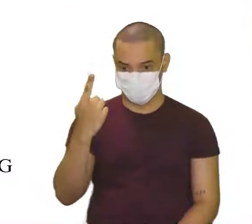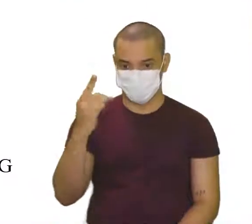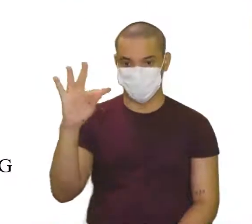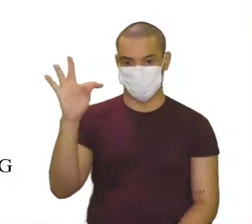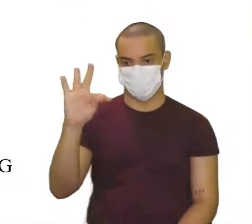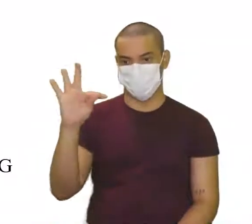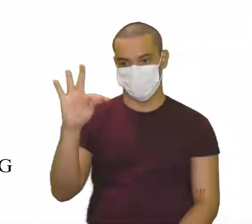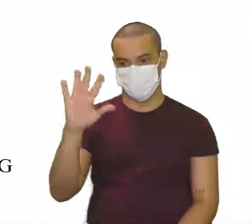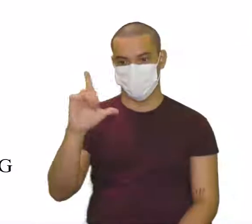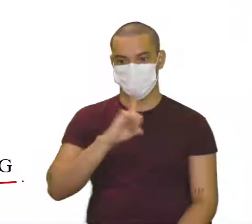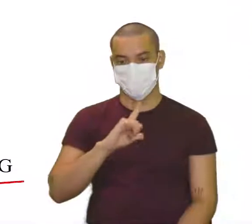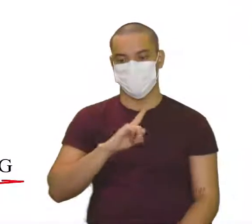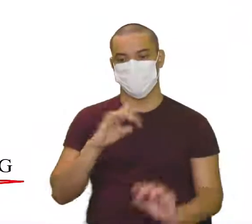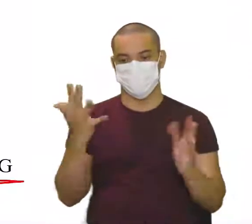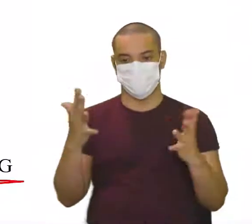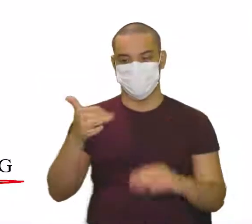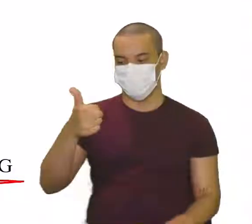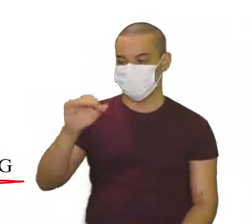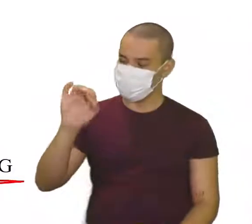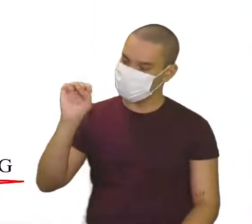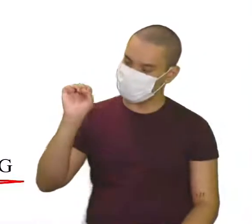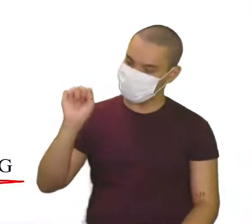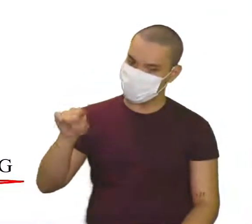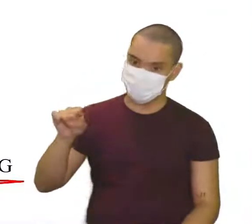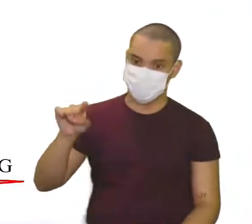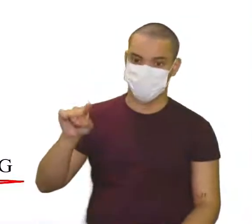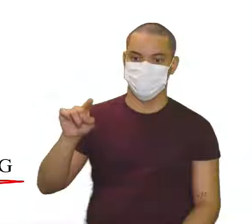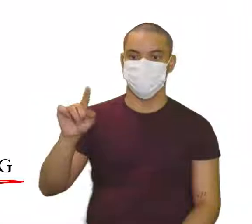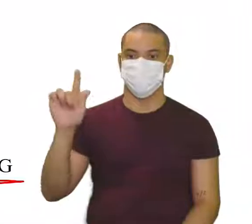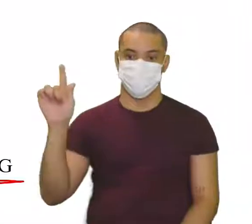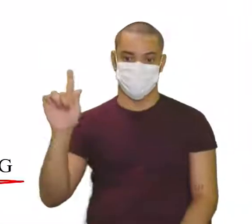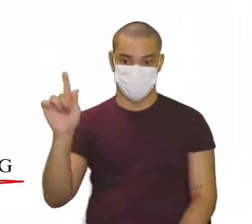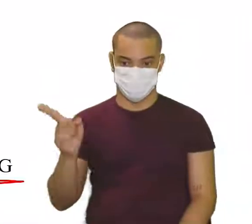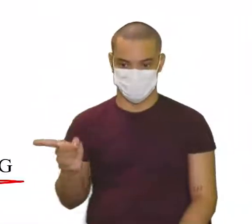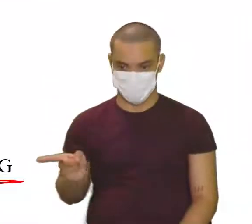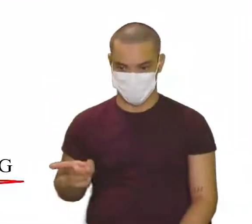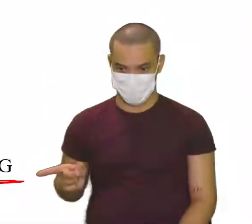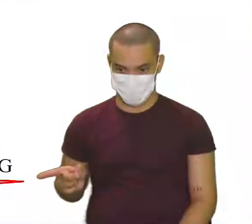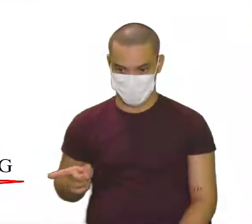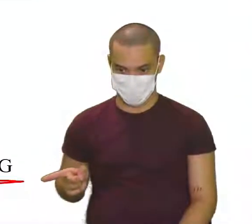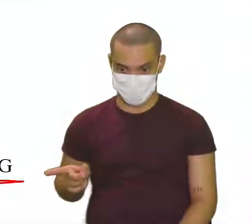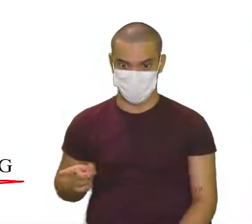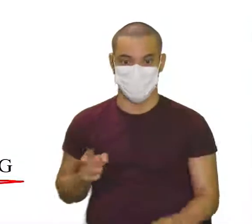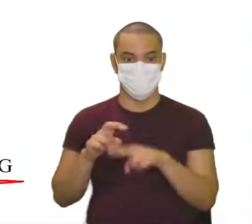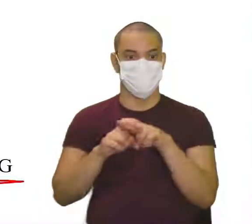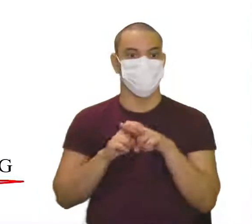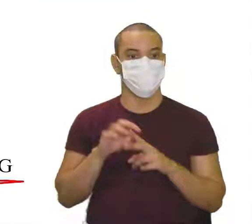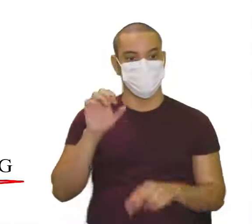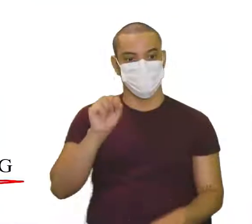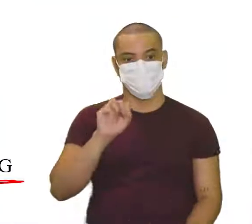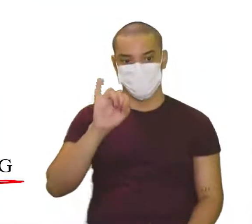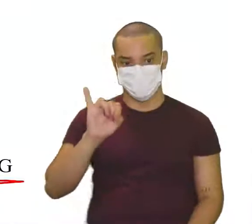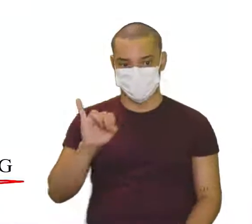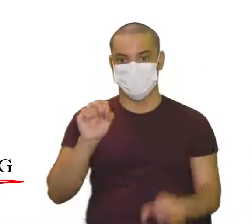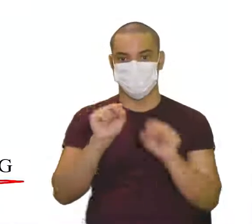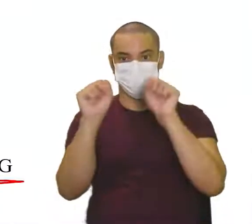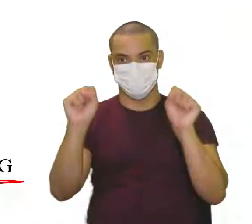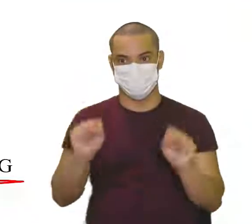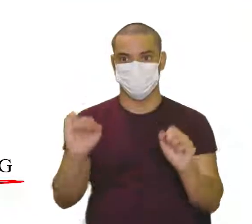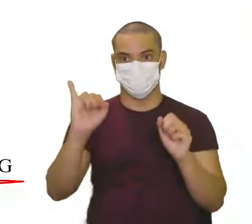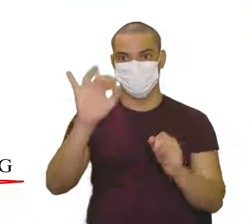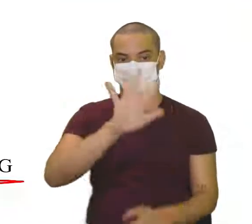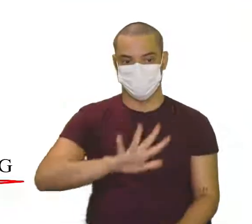olha só, 10.000 Gauss, tá? Então, aqui, pessoal, no SI, nós vamos ver aqui, ó, nos